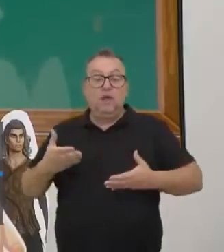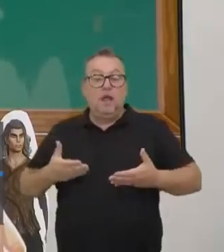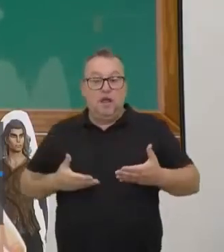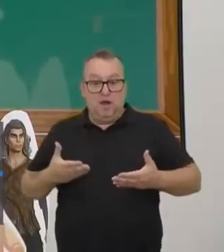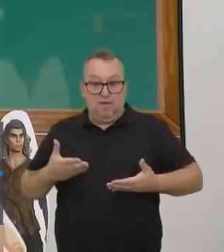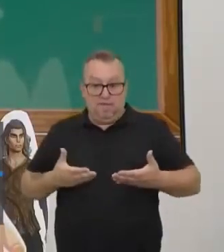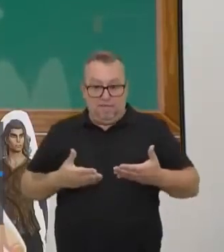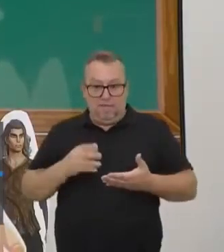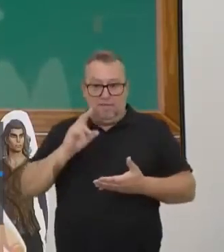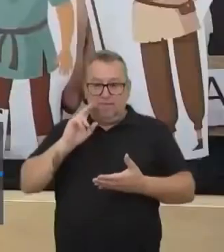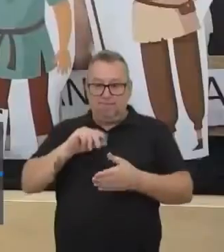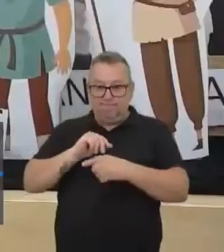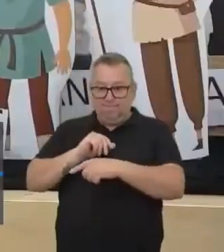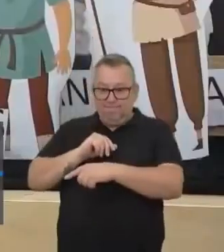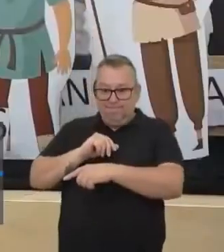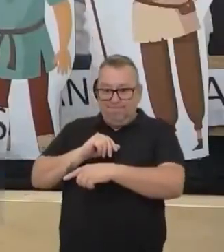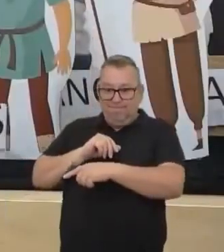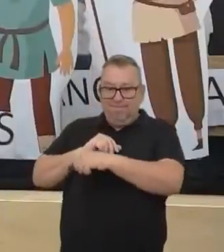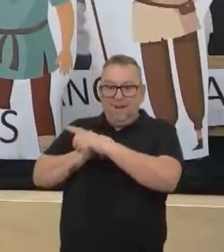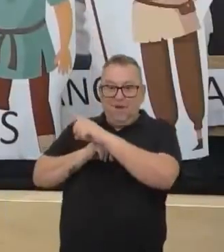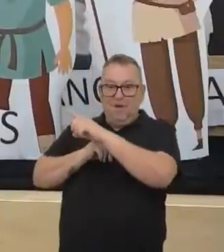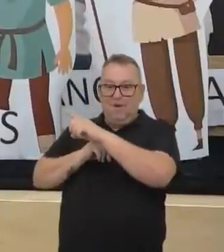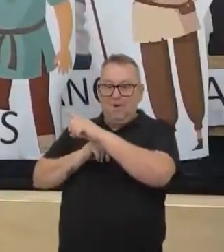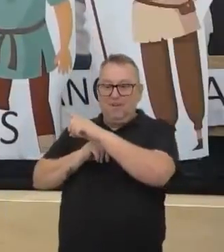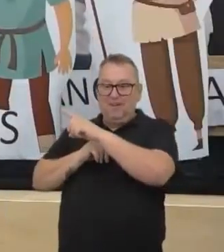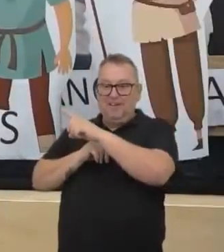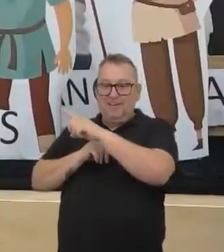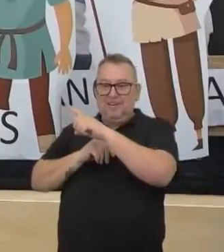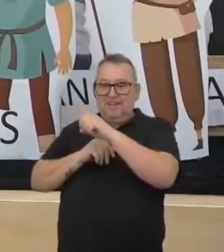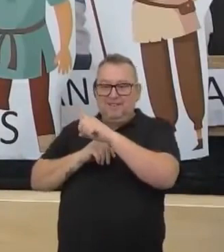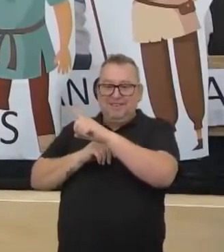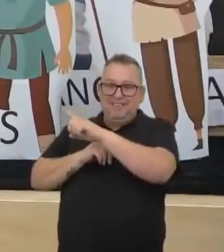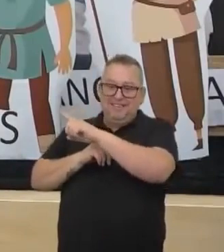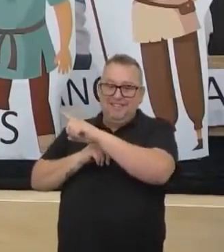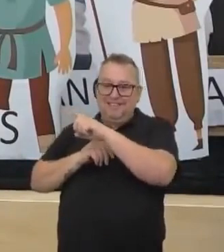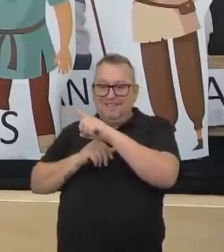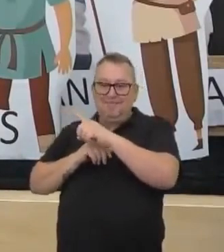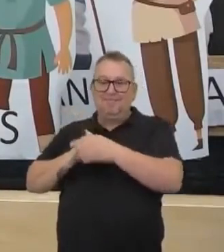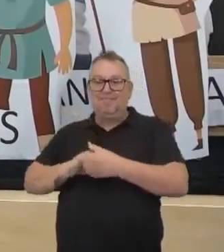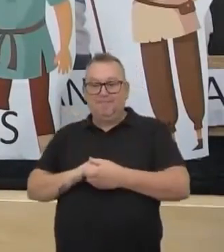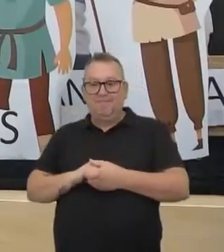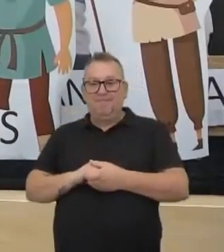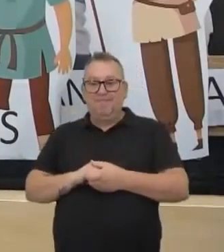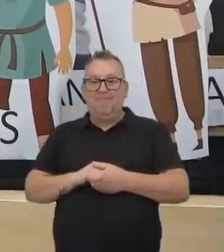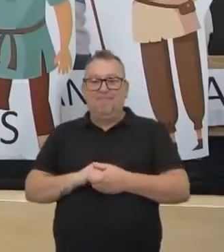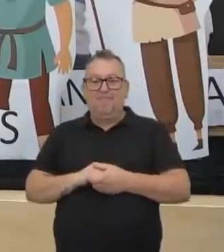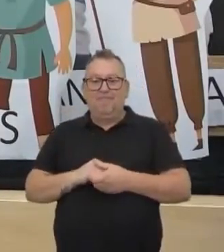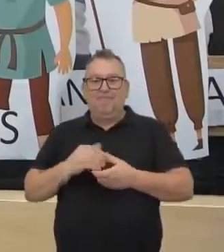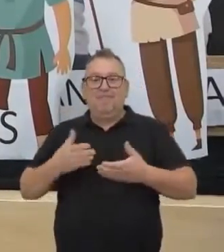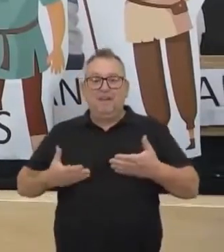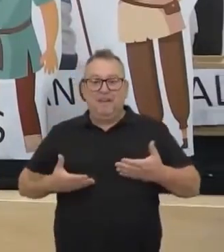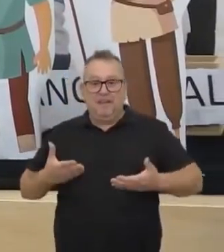meus servos. São esses homens aqui. E aí, ó, esses são os servos.